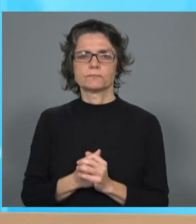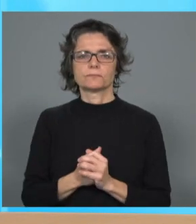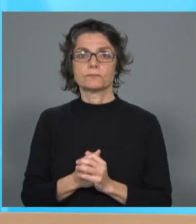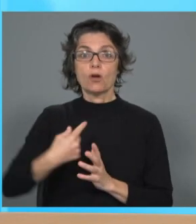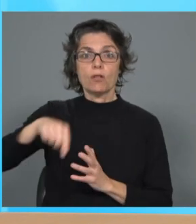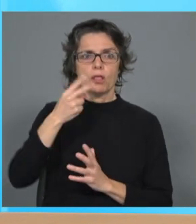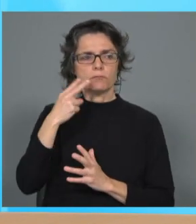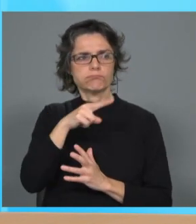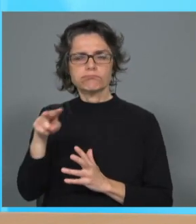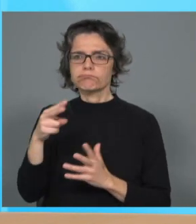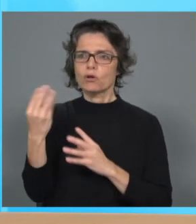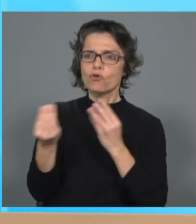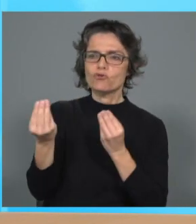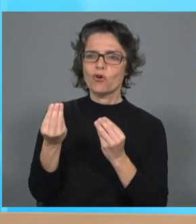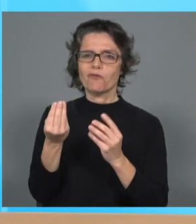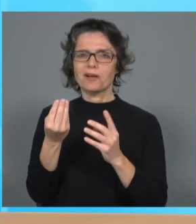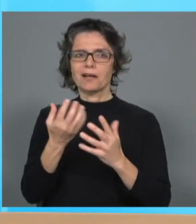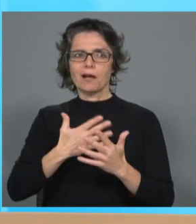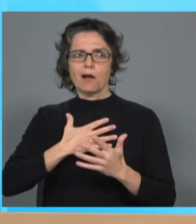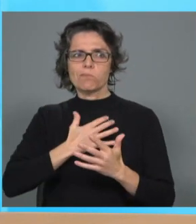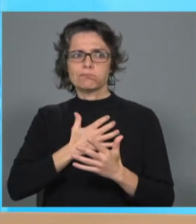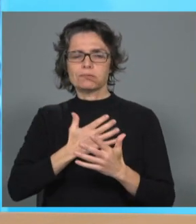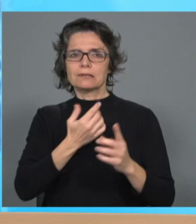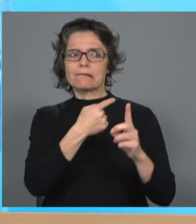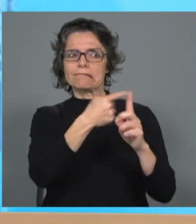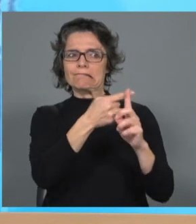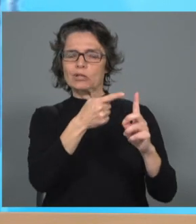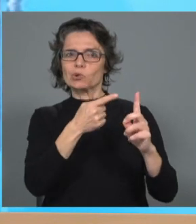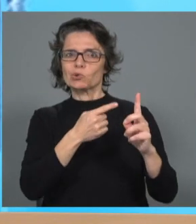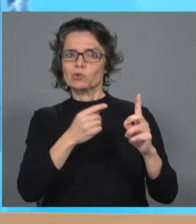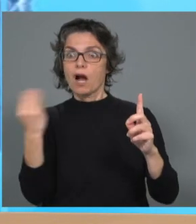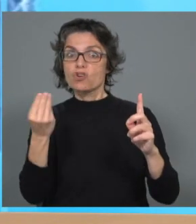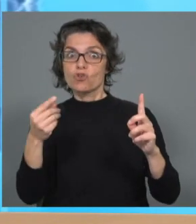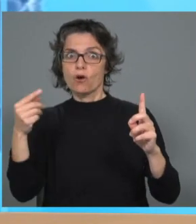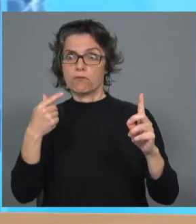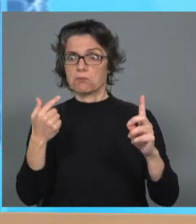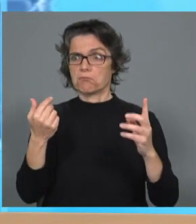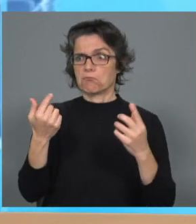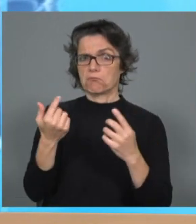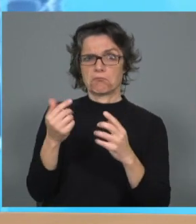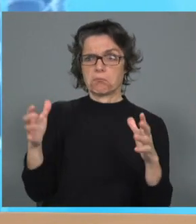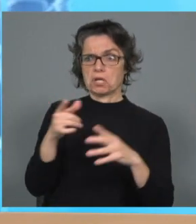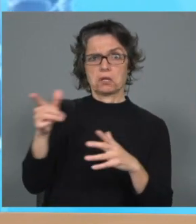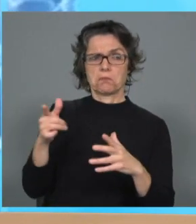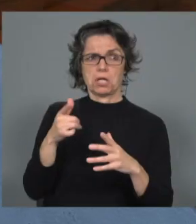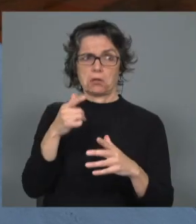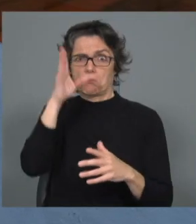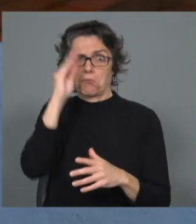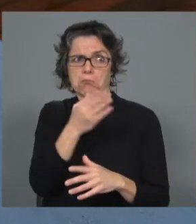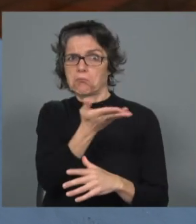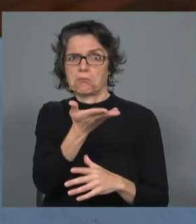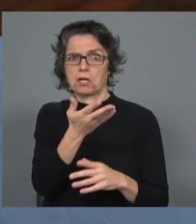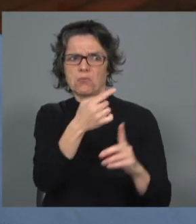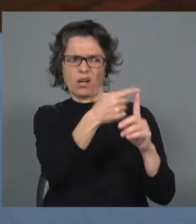assistirmos a esta relação dos jovens com a cruz. Muitos não tinham até informação sobre a sua existência ou sobre o seu